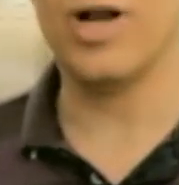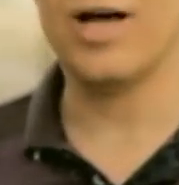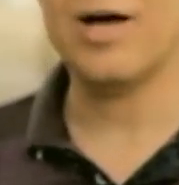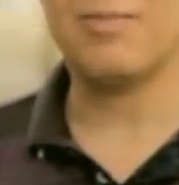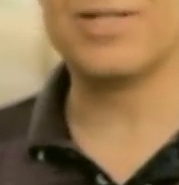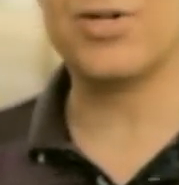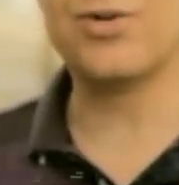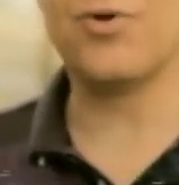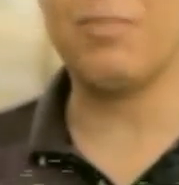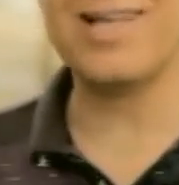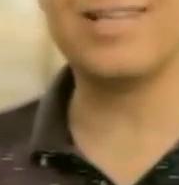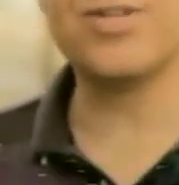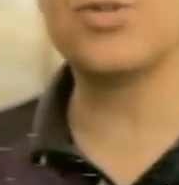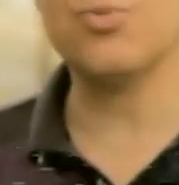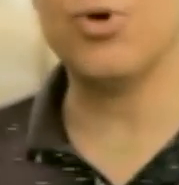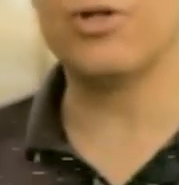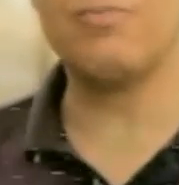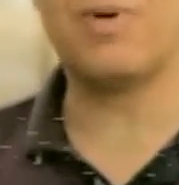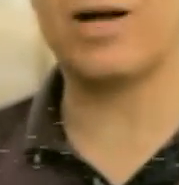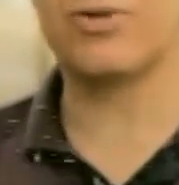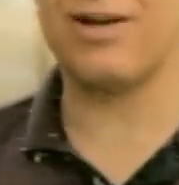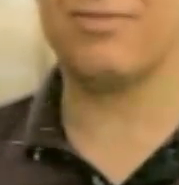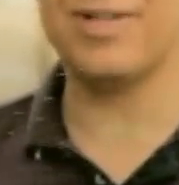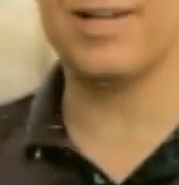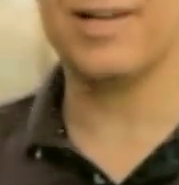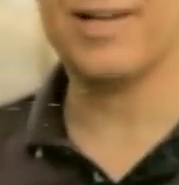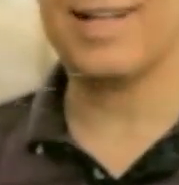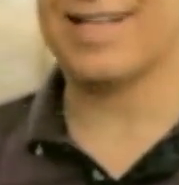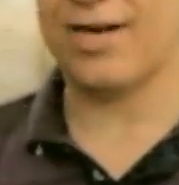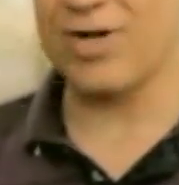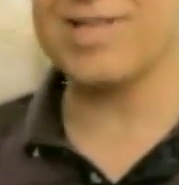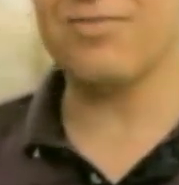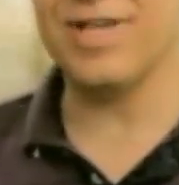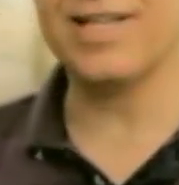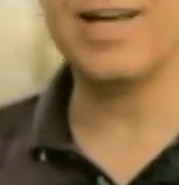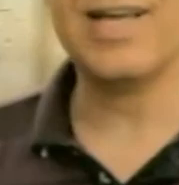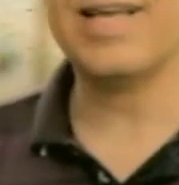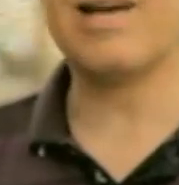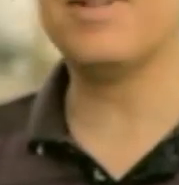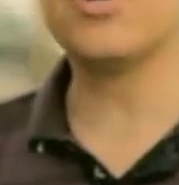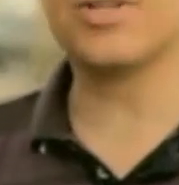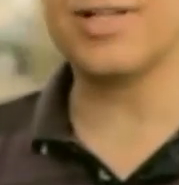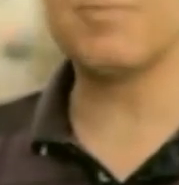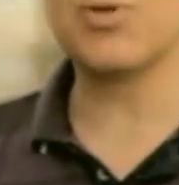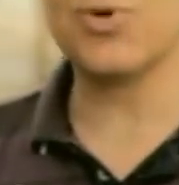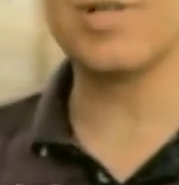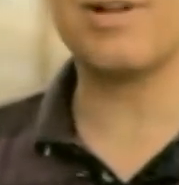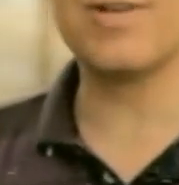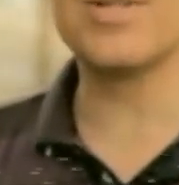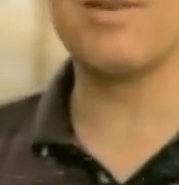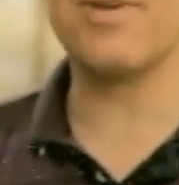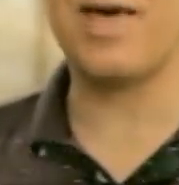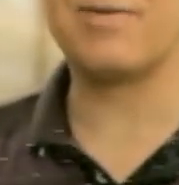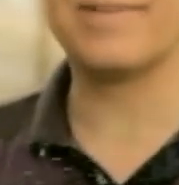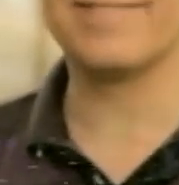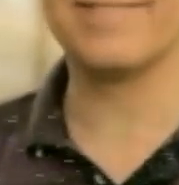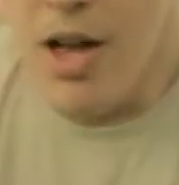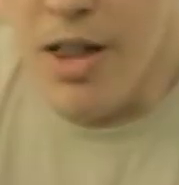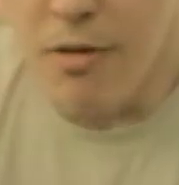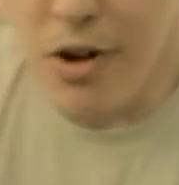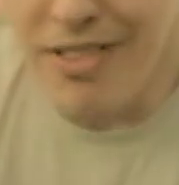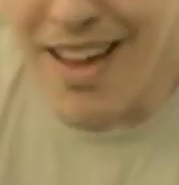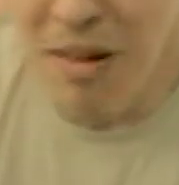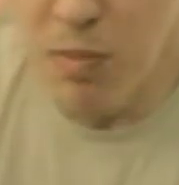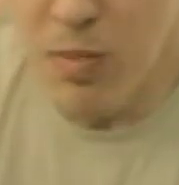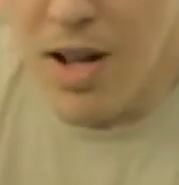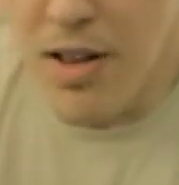nossa escolha, mas a gente foi mais testemunha do impacto na vida, na nossa vida e na vida de tantas pessoas através do CFM.